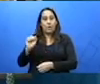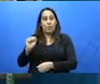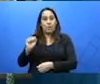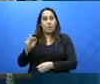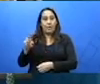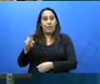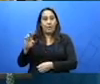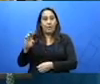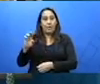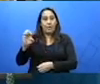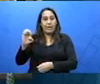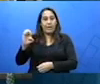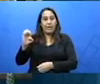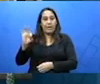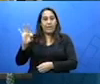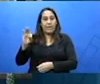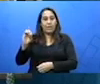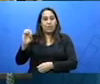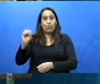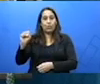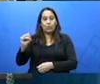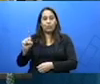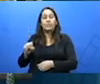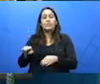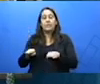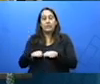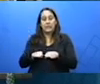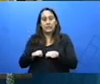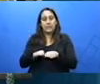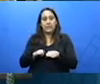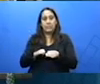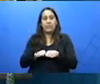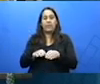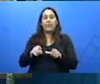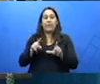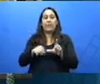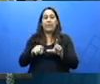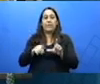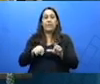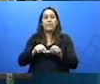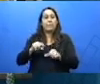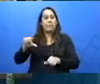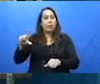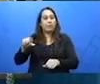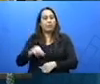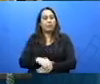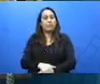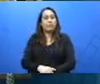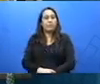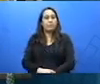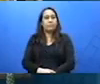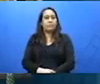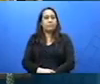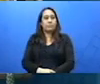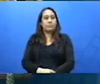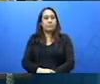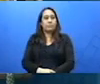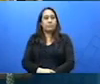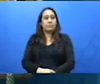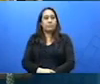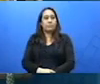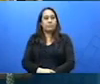específico? Então, Barretos eu também teria que escrever com letra maiúscula. Eu vou